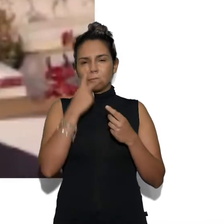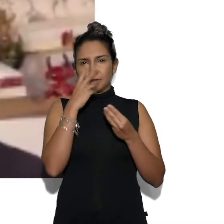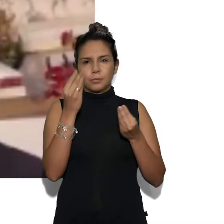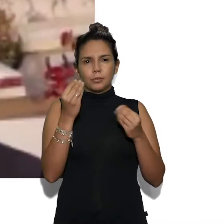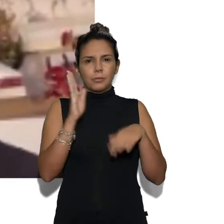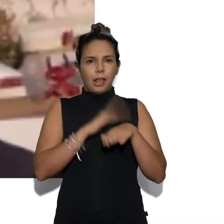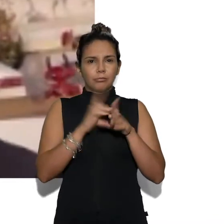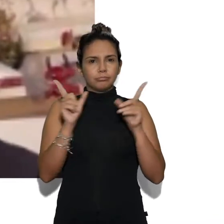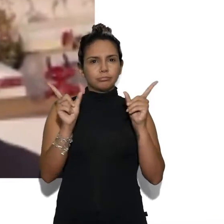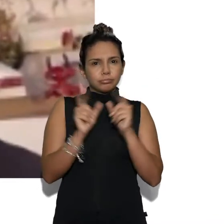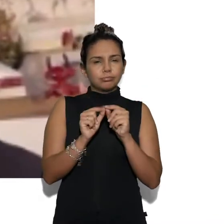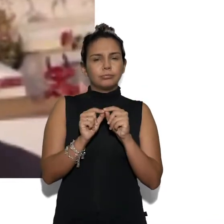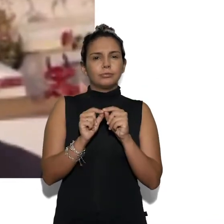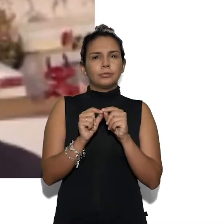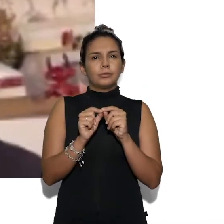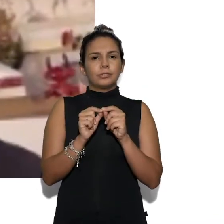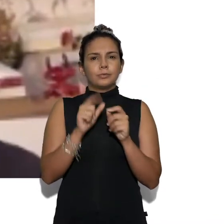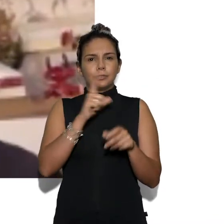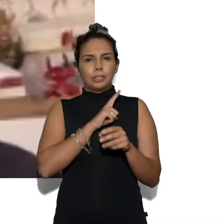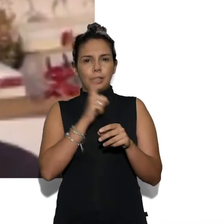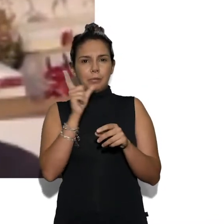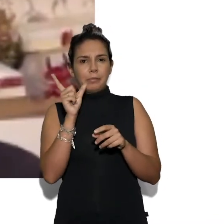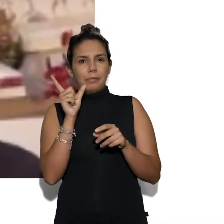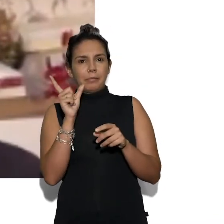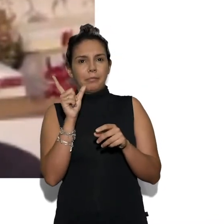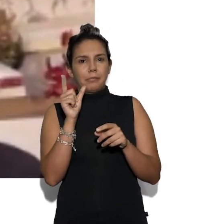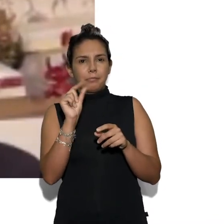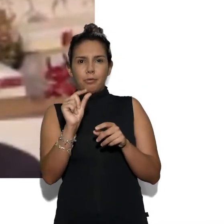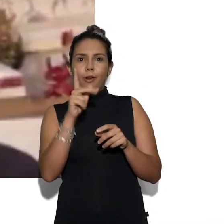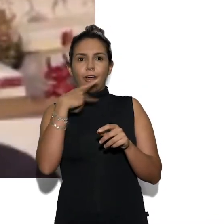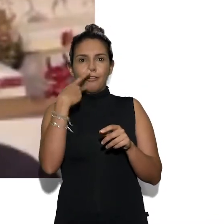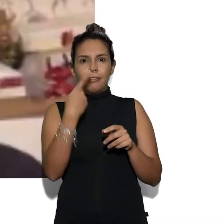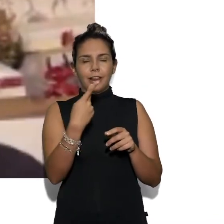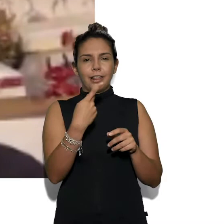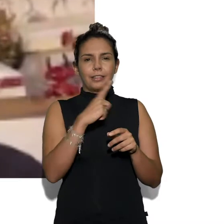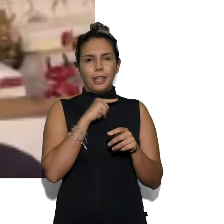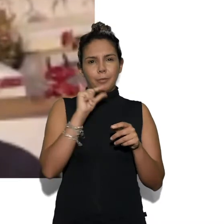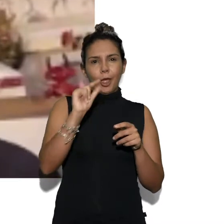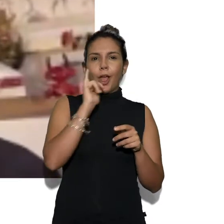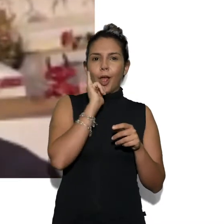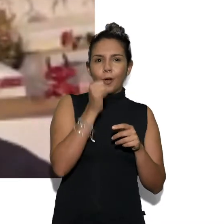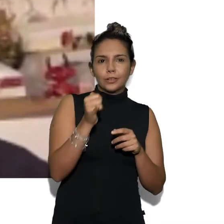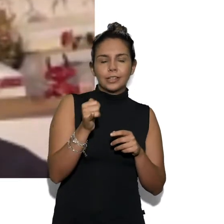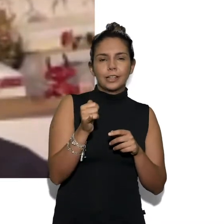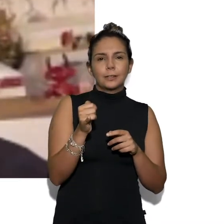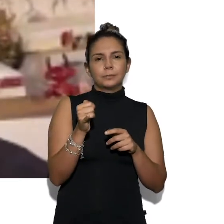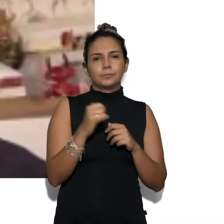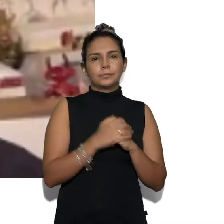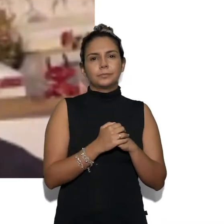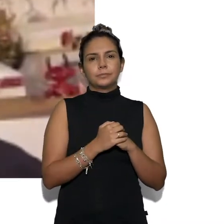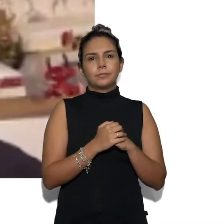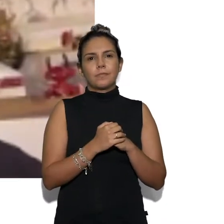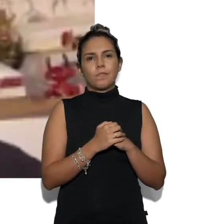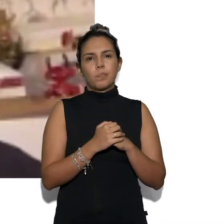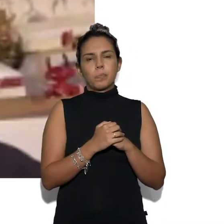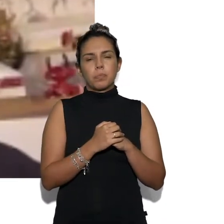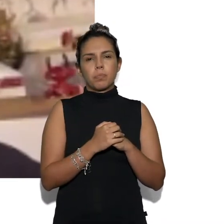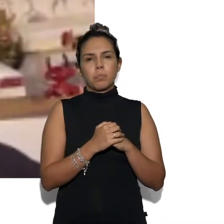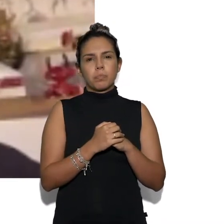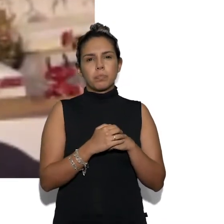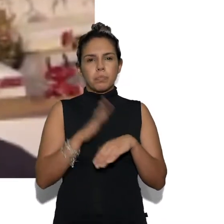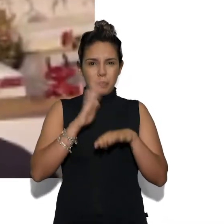mais curto, que eu teria muito menos a dizer, teria muito menos a contar, e que a história talvez fosse